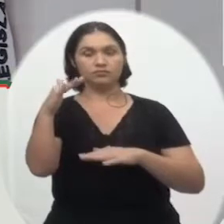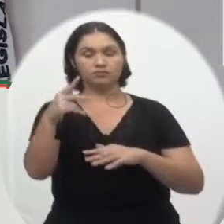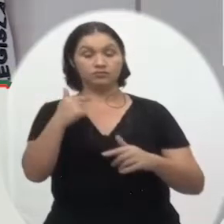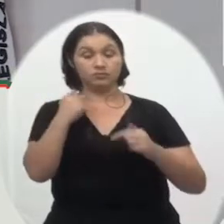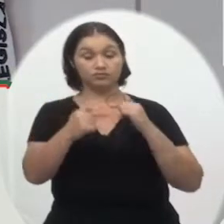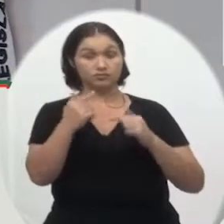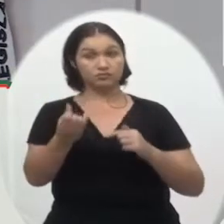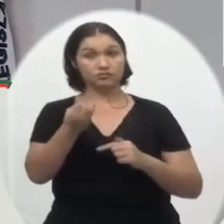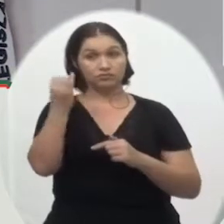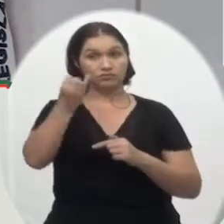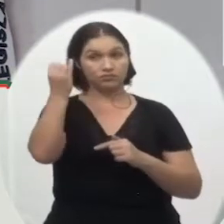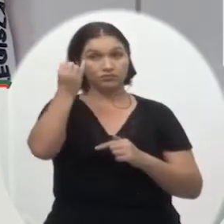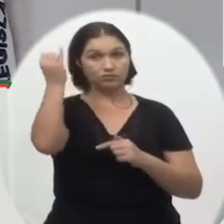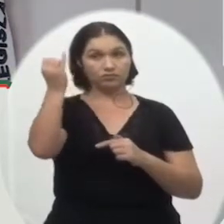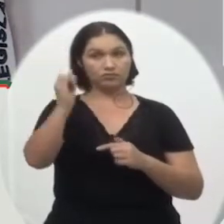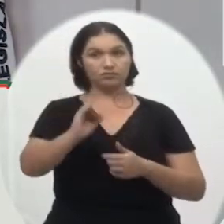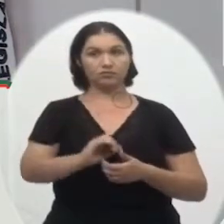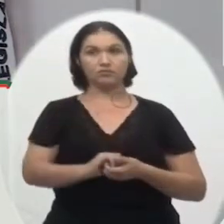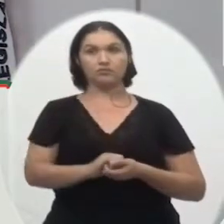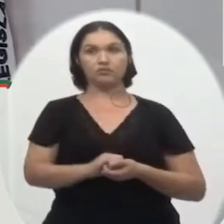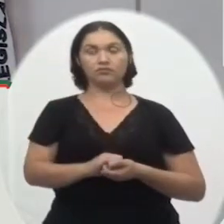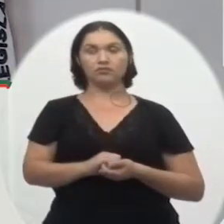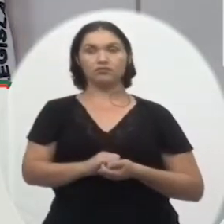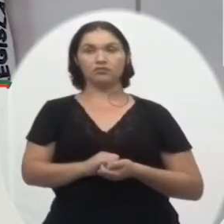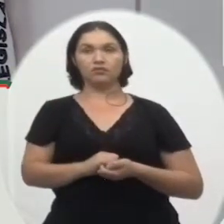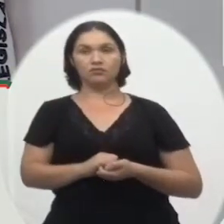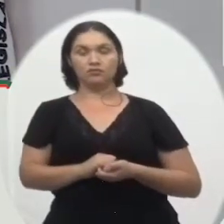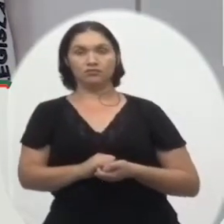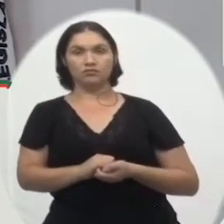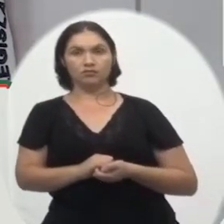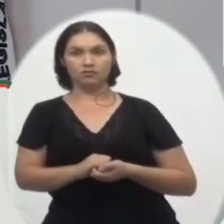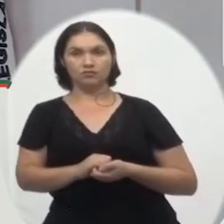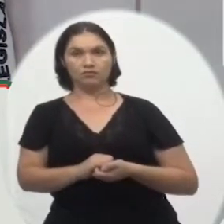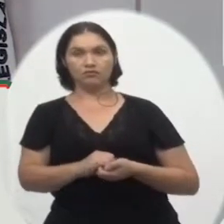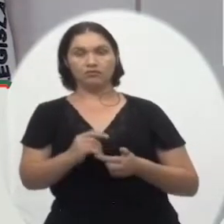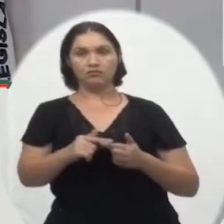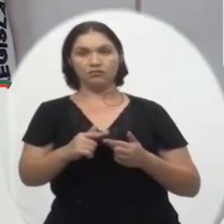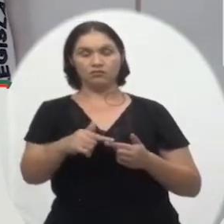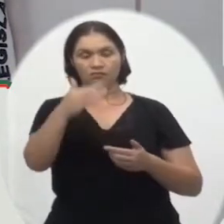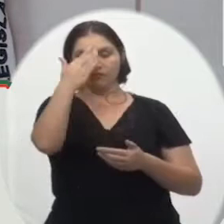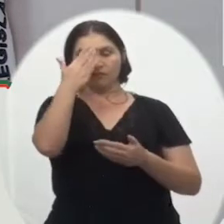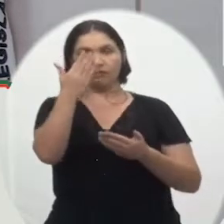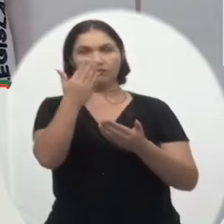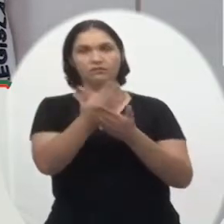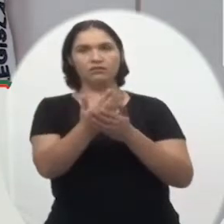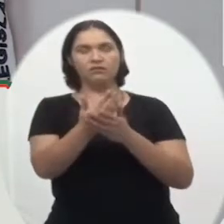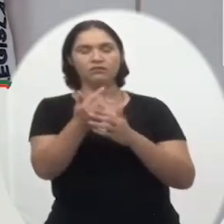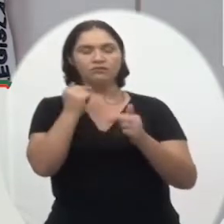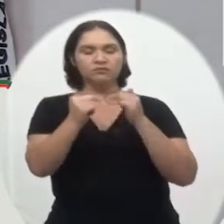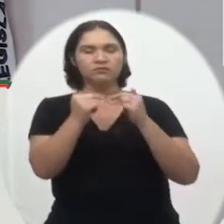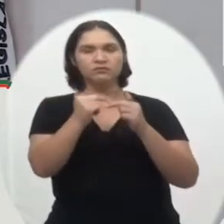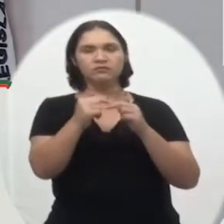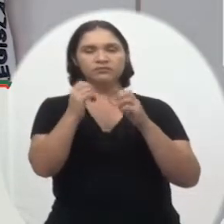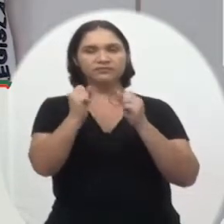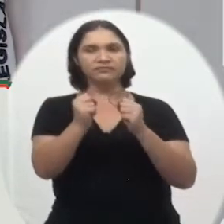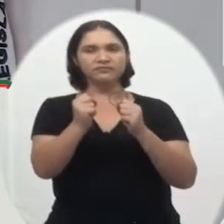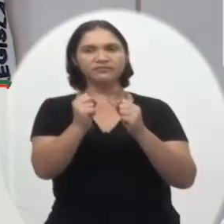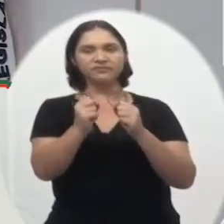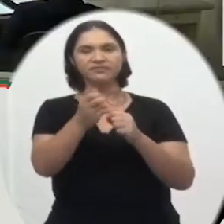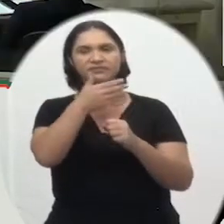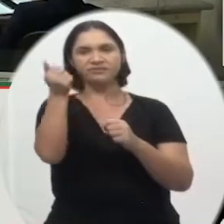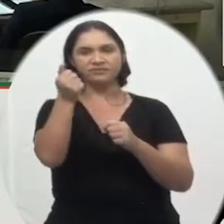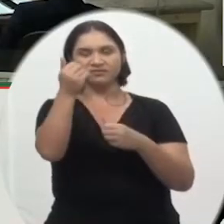importante, né, que talvez cujo resultado poderia ser mais, muito maior para todos nós. Obrigado, senhor presidente.